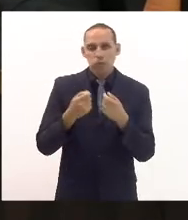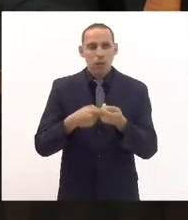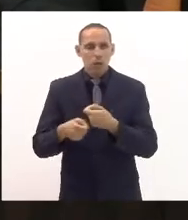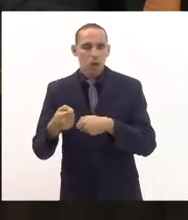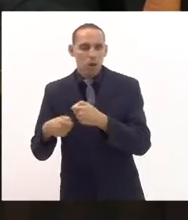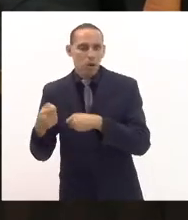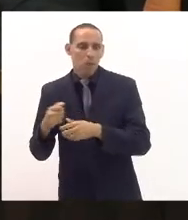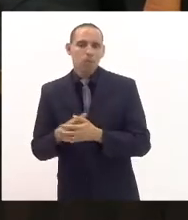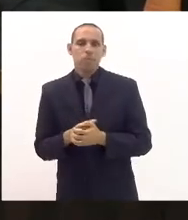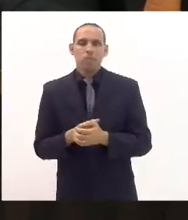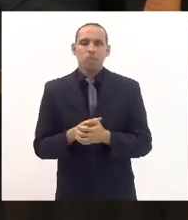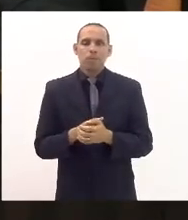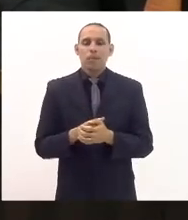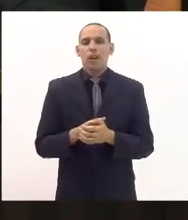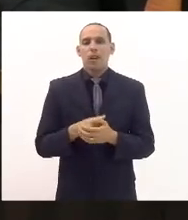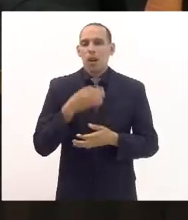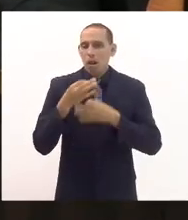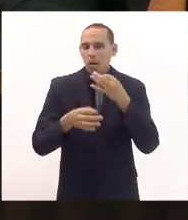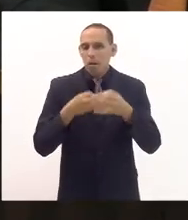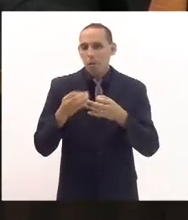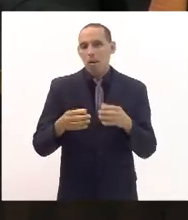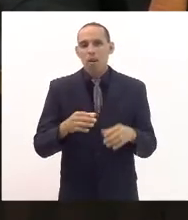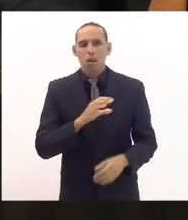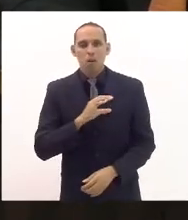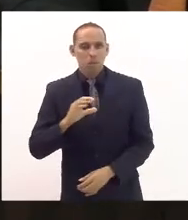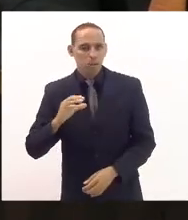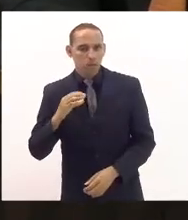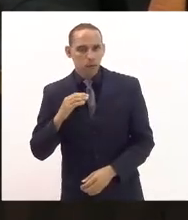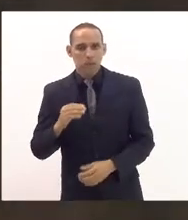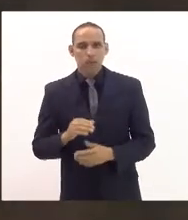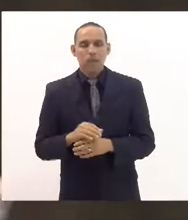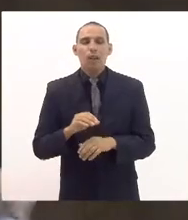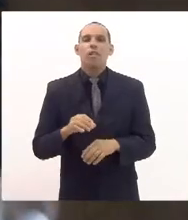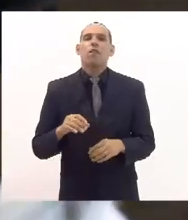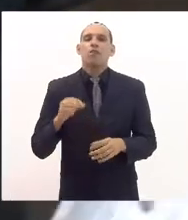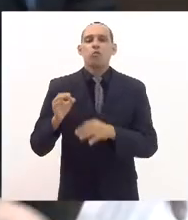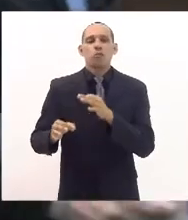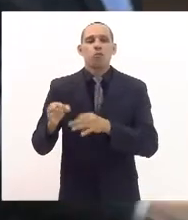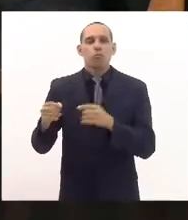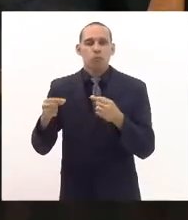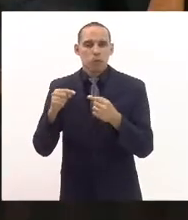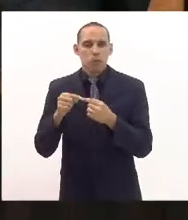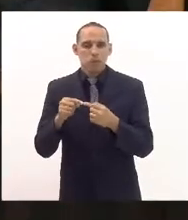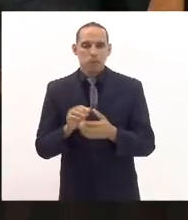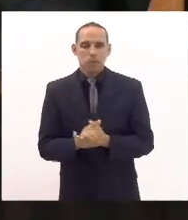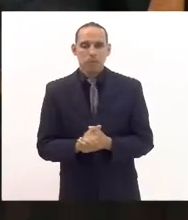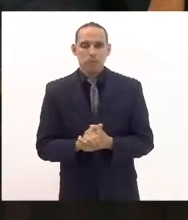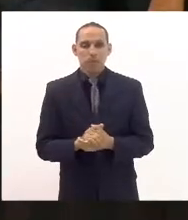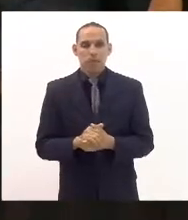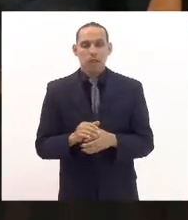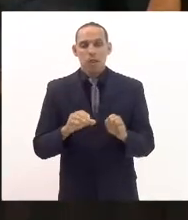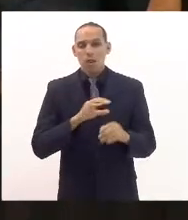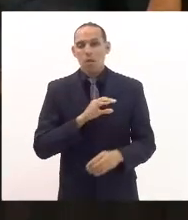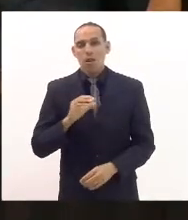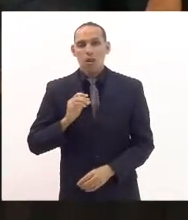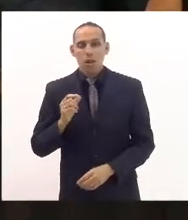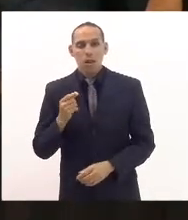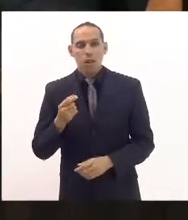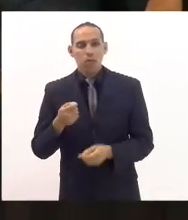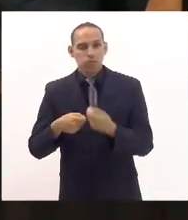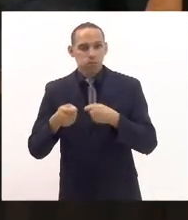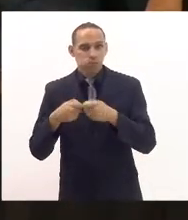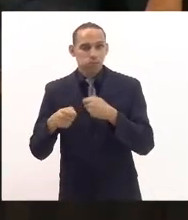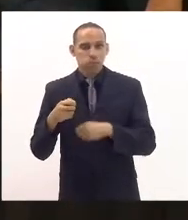parecer pela comissão de correção Justiça Deputado Márcio Pacheco parecer pela juridicidade ela comissão de Economia Noel de